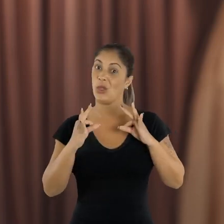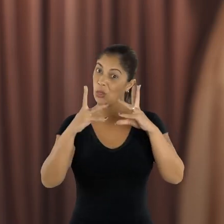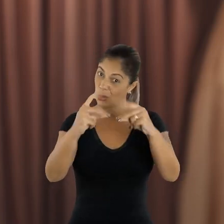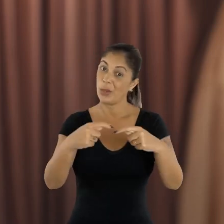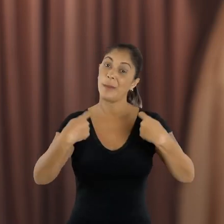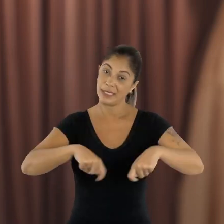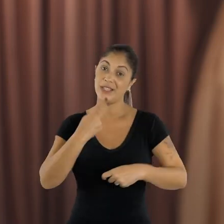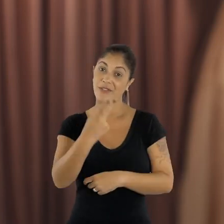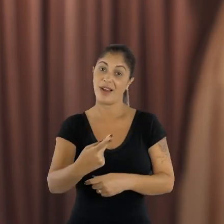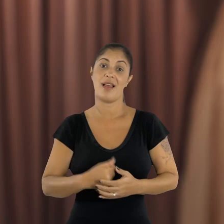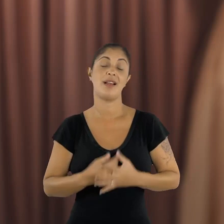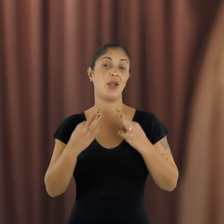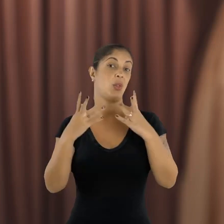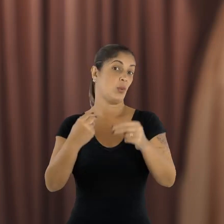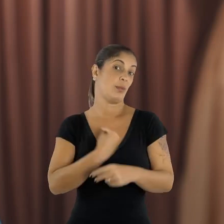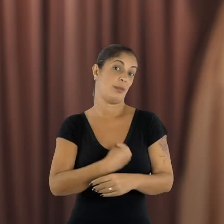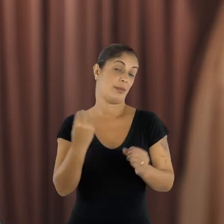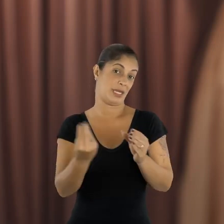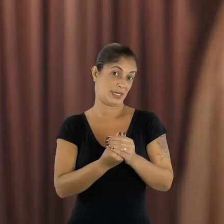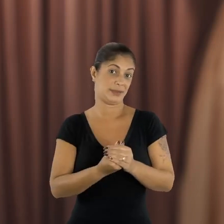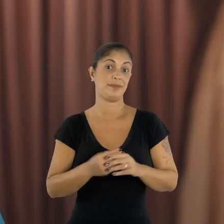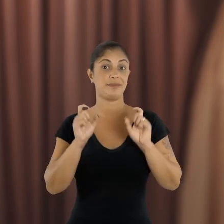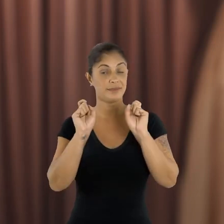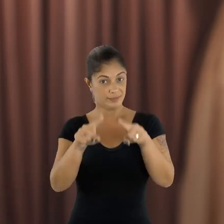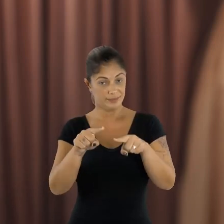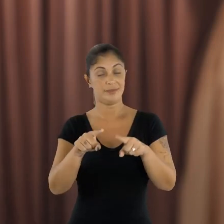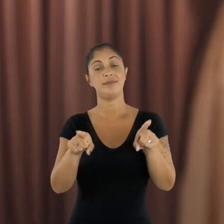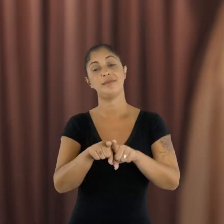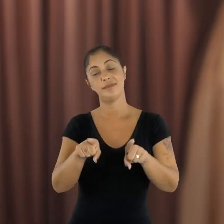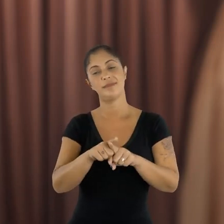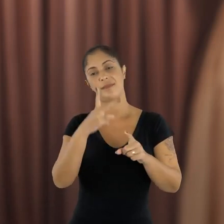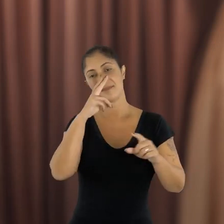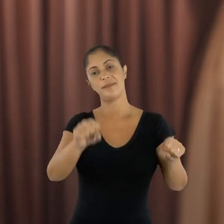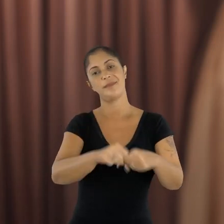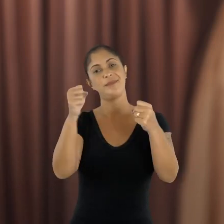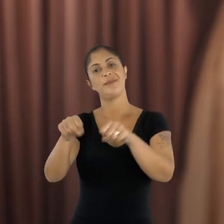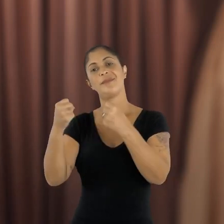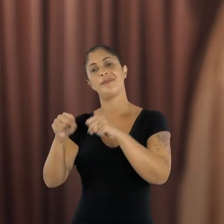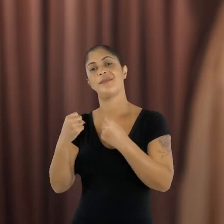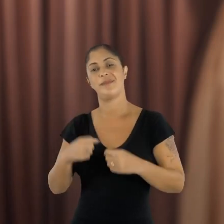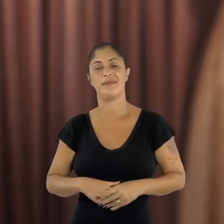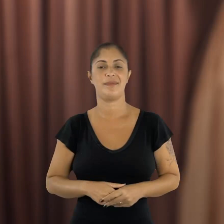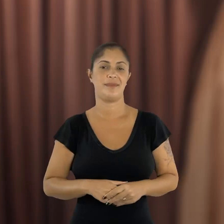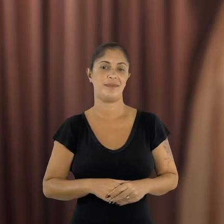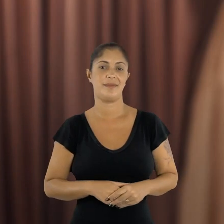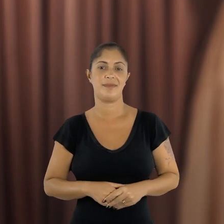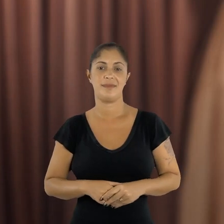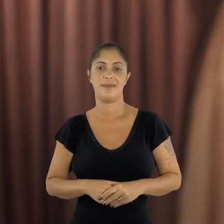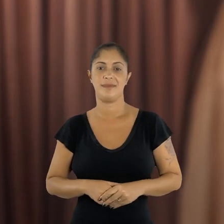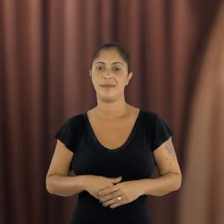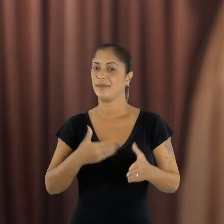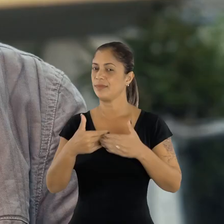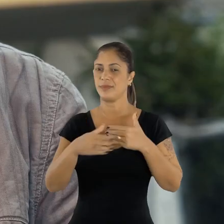escapar. Todo mundo tem que falar, todo mundo participa. E essa rodada vai quebrando a inibição.